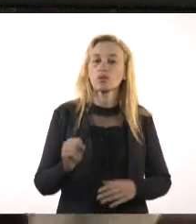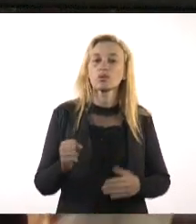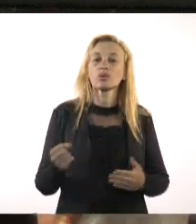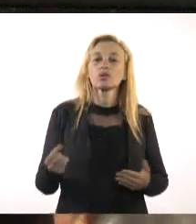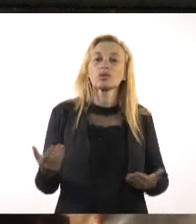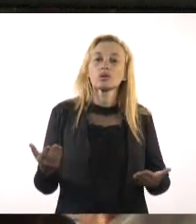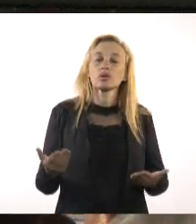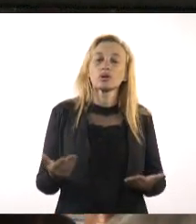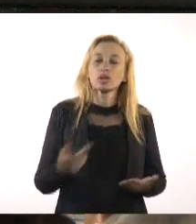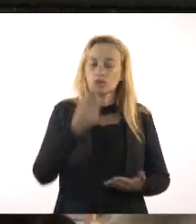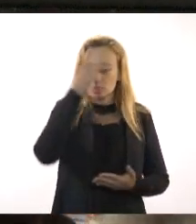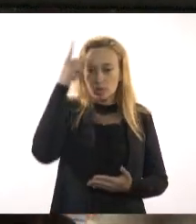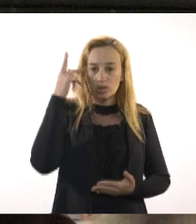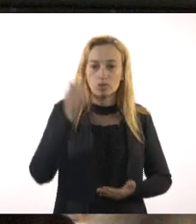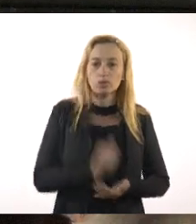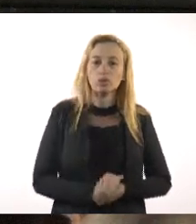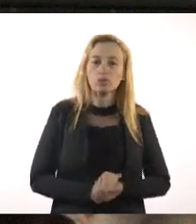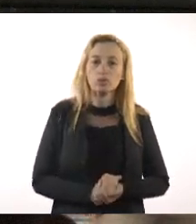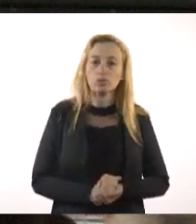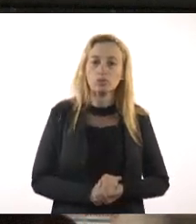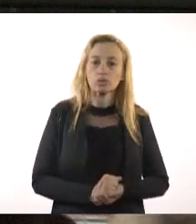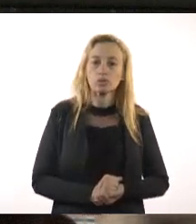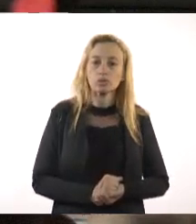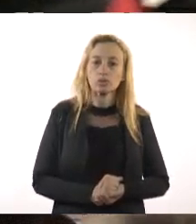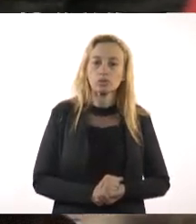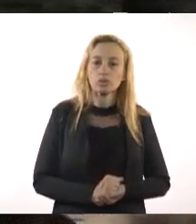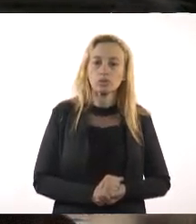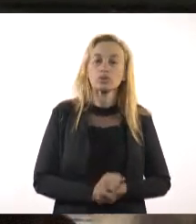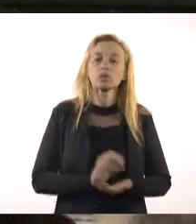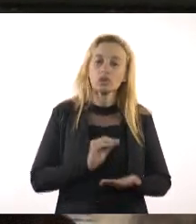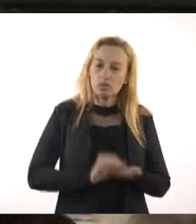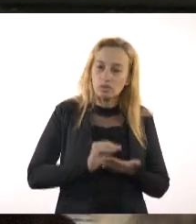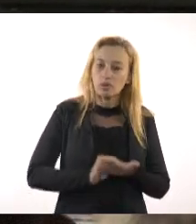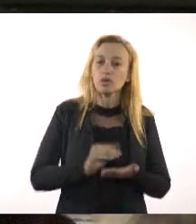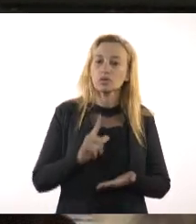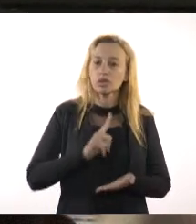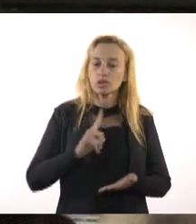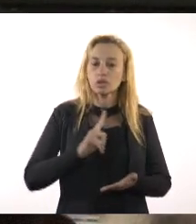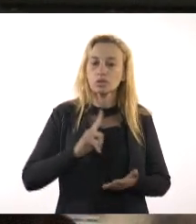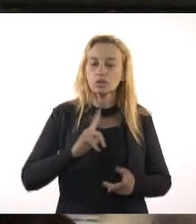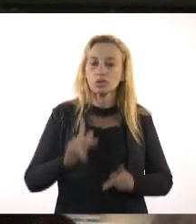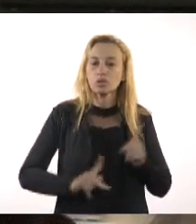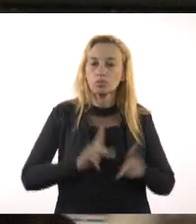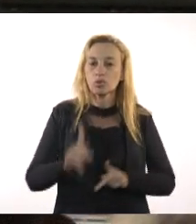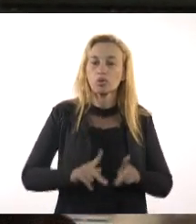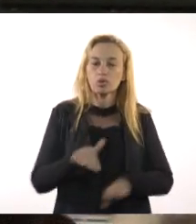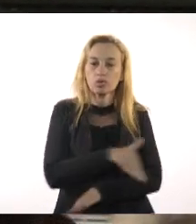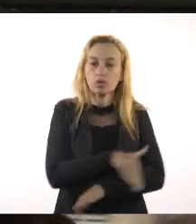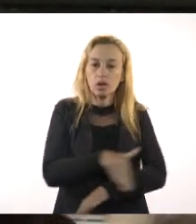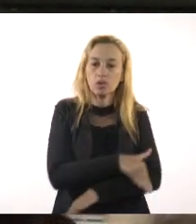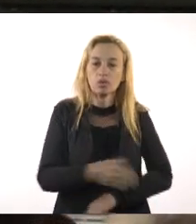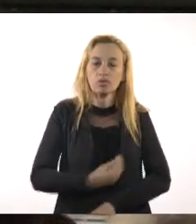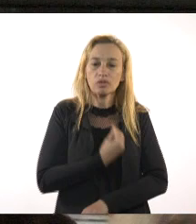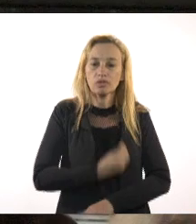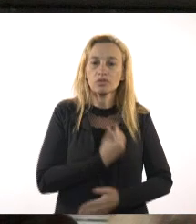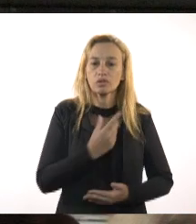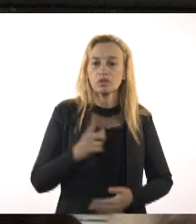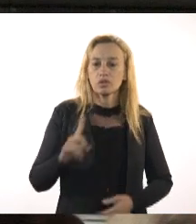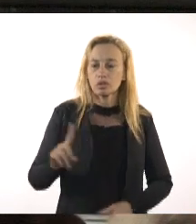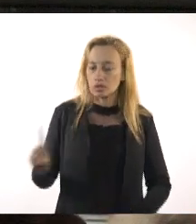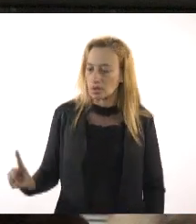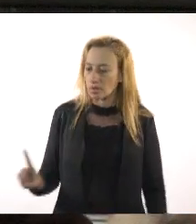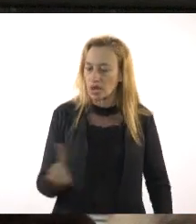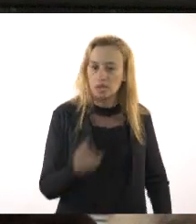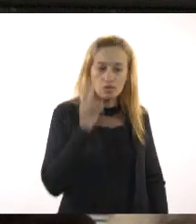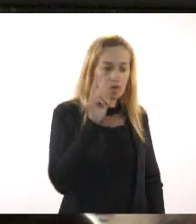mesmo, que está em muito falta, principalmente para a população de rua, sabe? Que quando você passa, você vê o